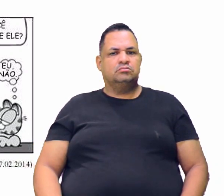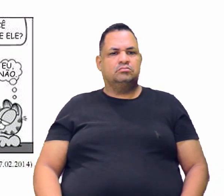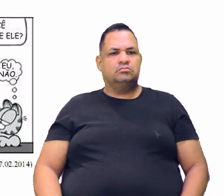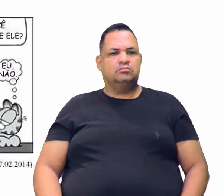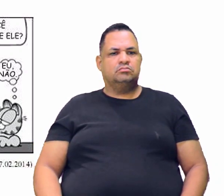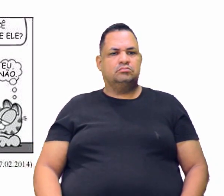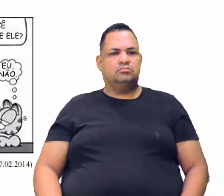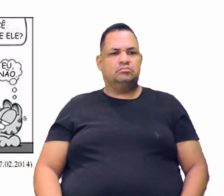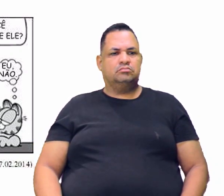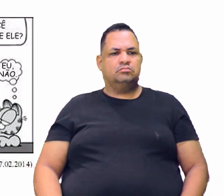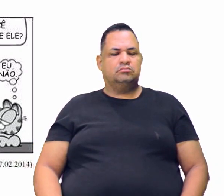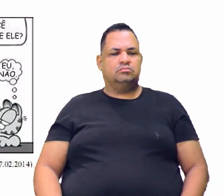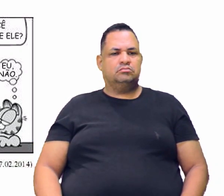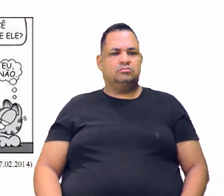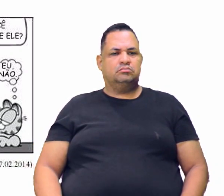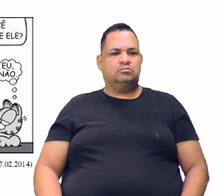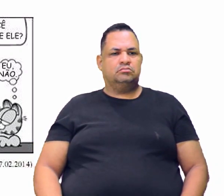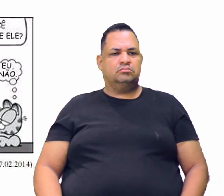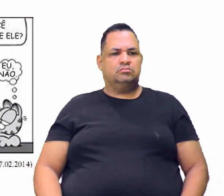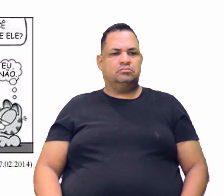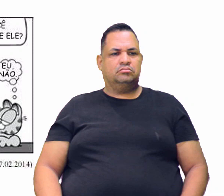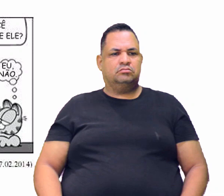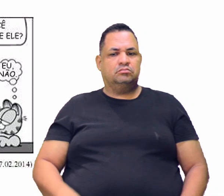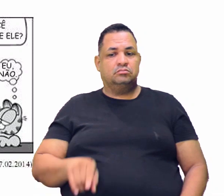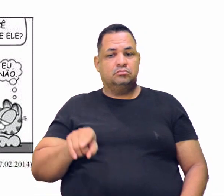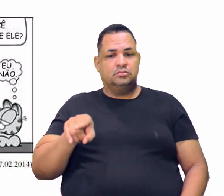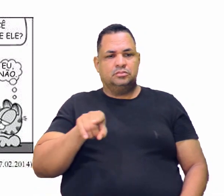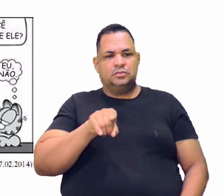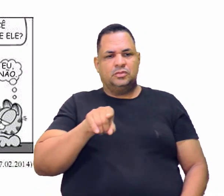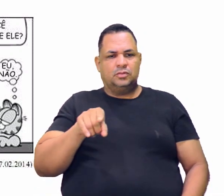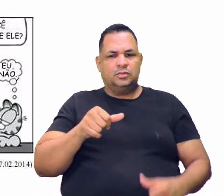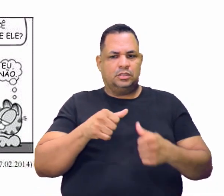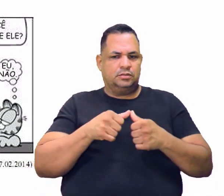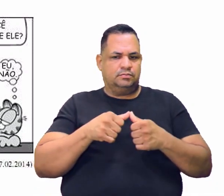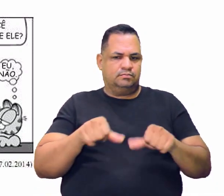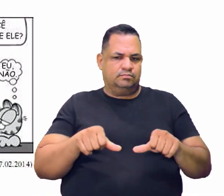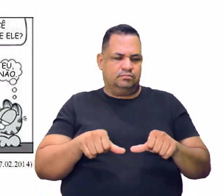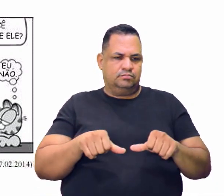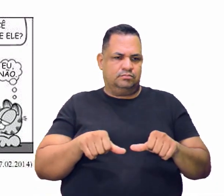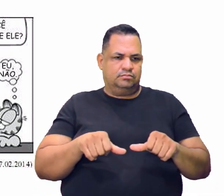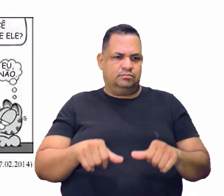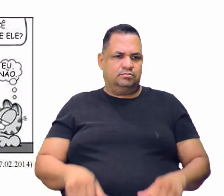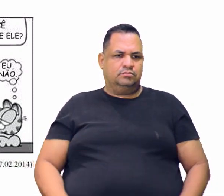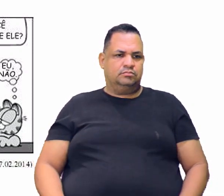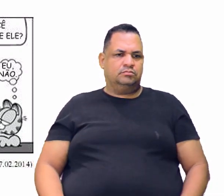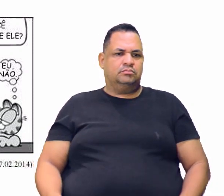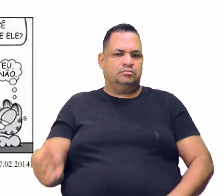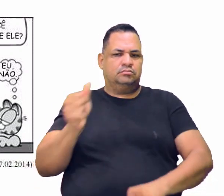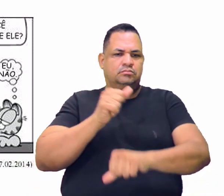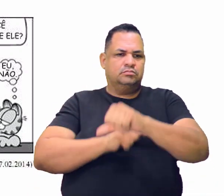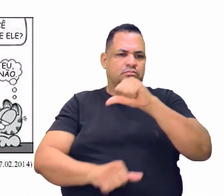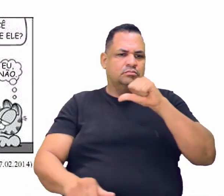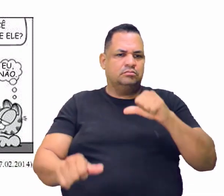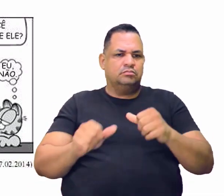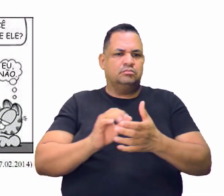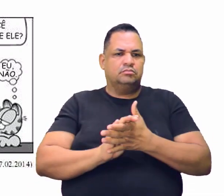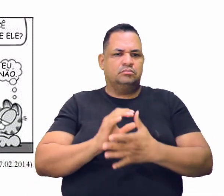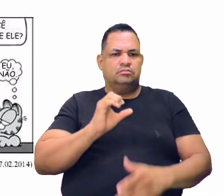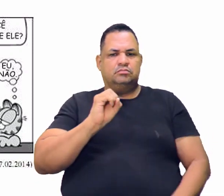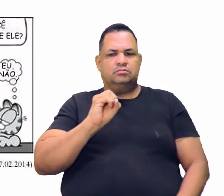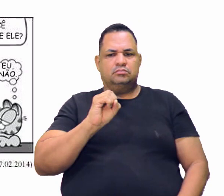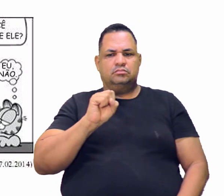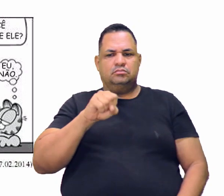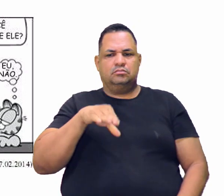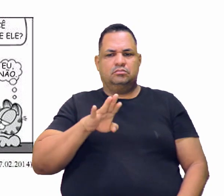variar. Aí só eles ficaram. Aí, ó. Aí eu troco aqui.